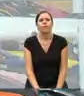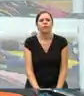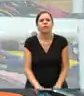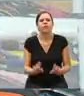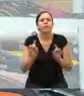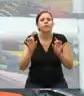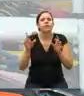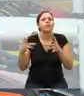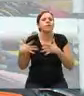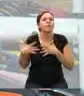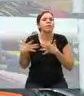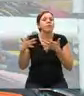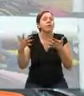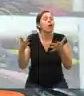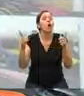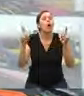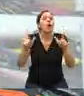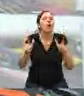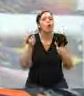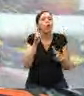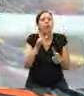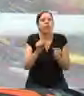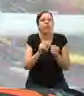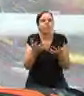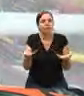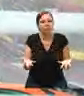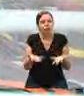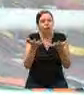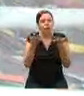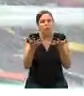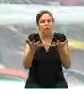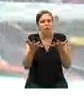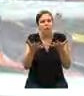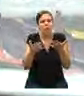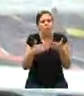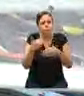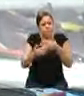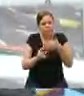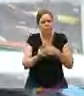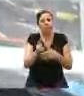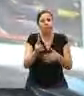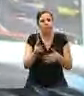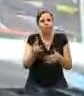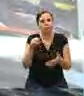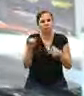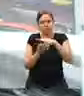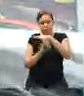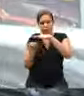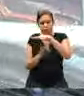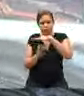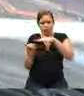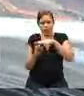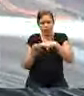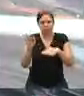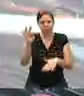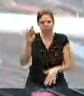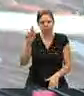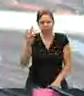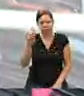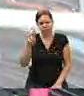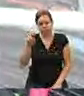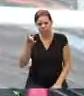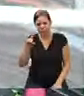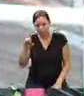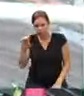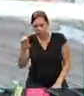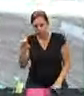fraternidade, até onde ela pode chegar, até muito mais longe, é que a ONG Fraternidade Sem Fronteiras